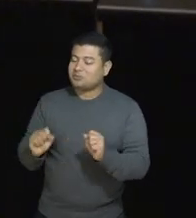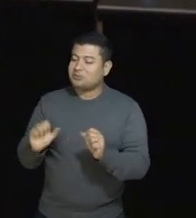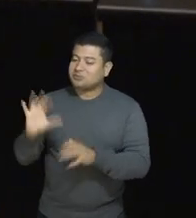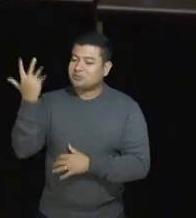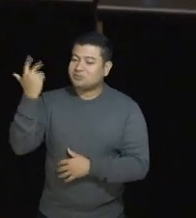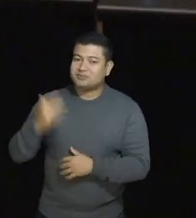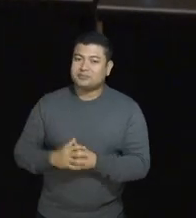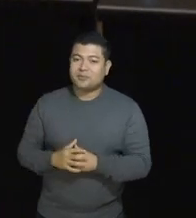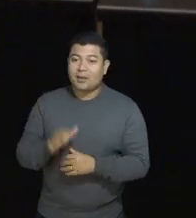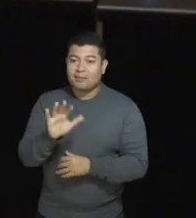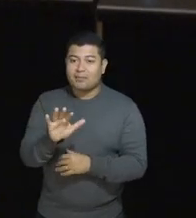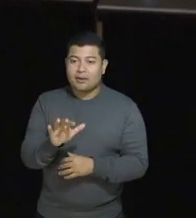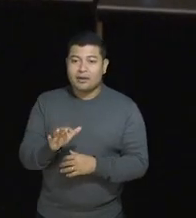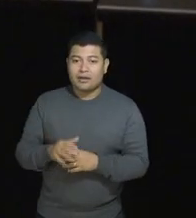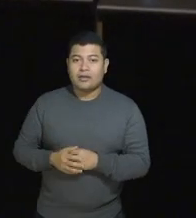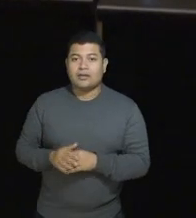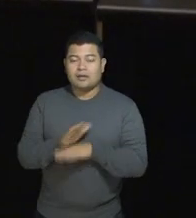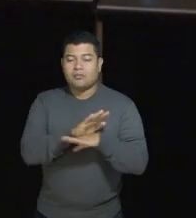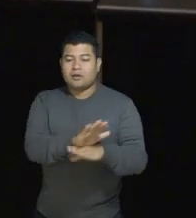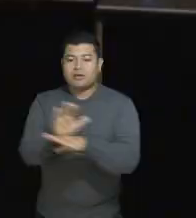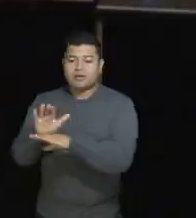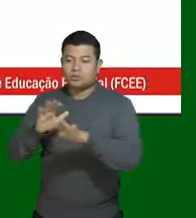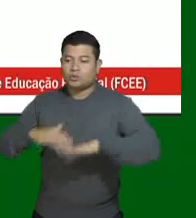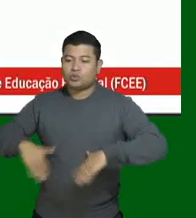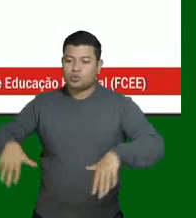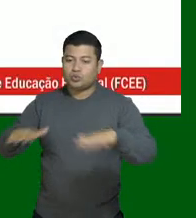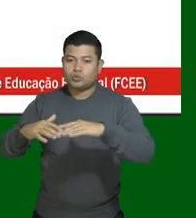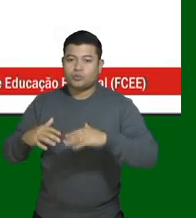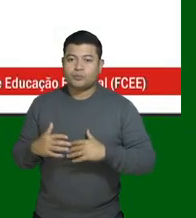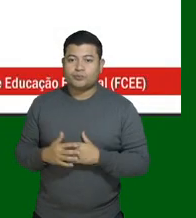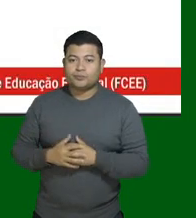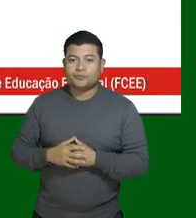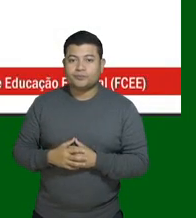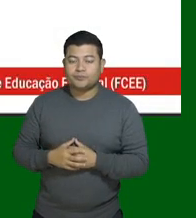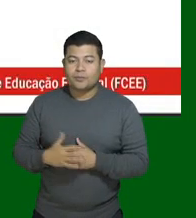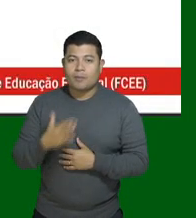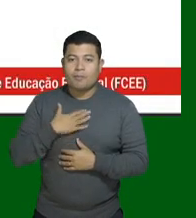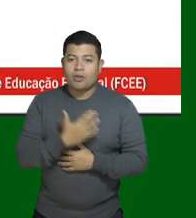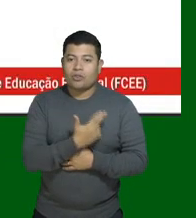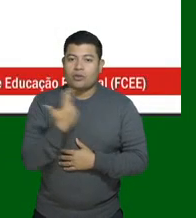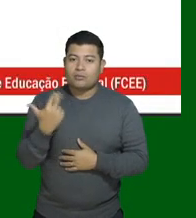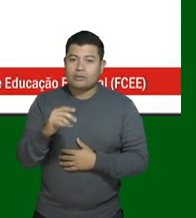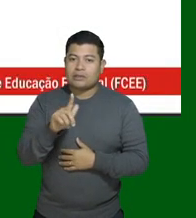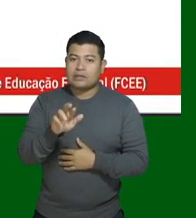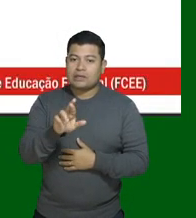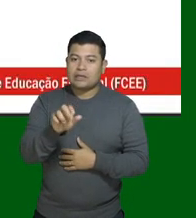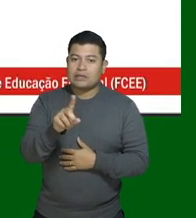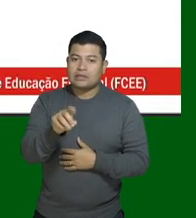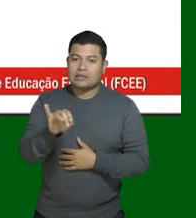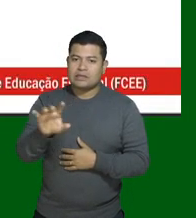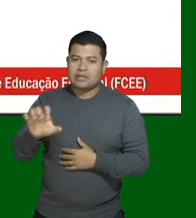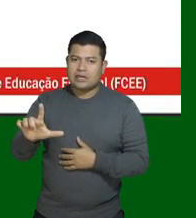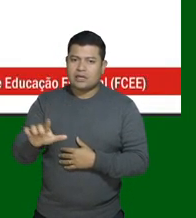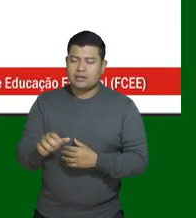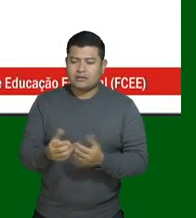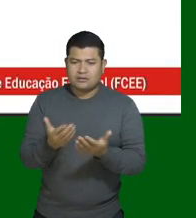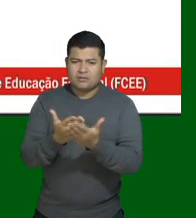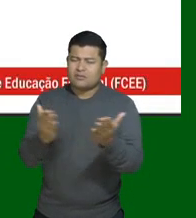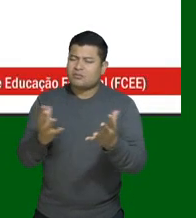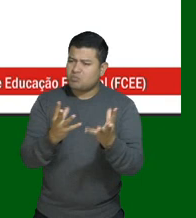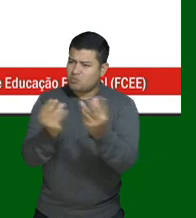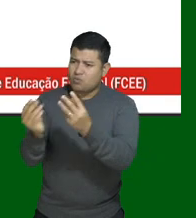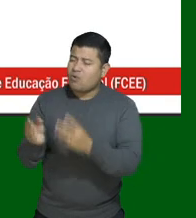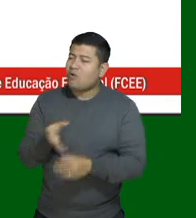Mas é pelo bem de todos. Então, meu nome é Graziele, a grande maioria de vocês já me conhece, eu